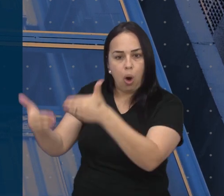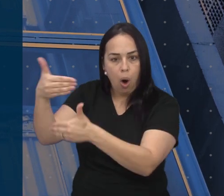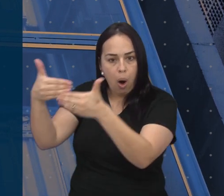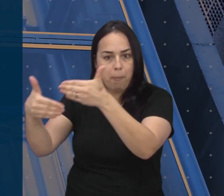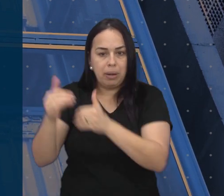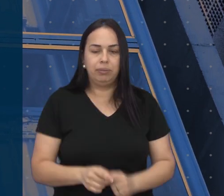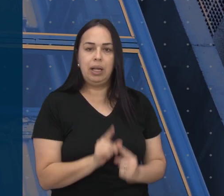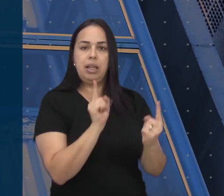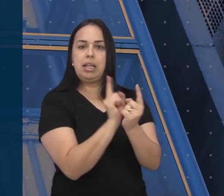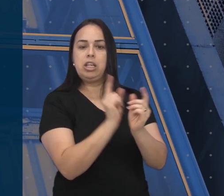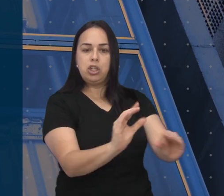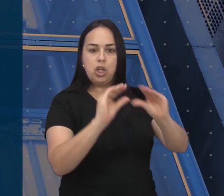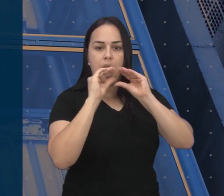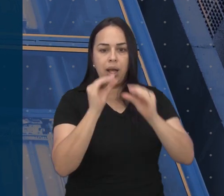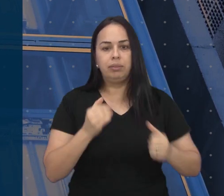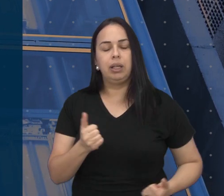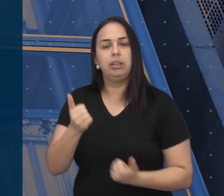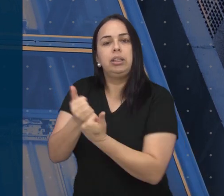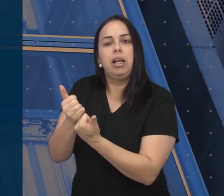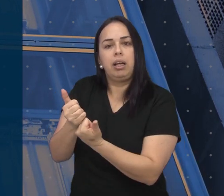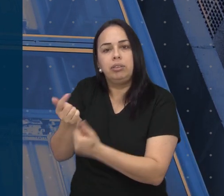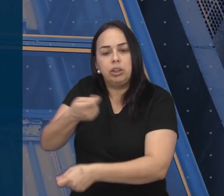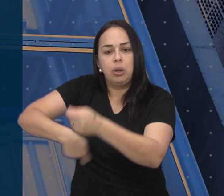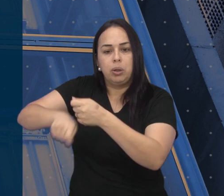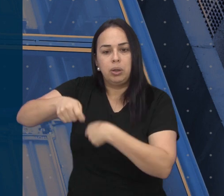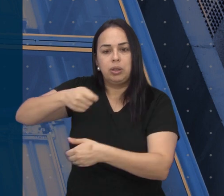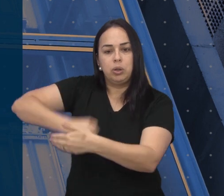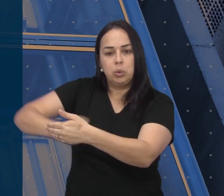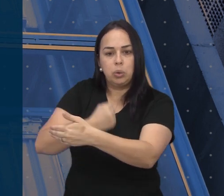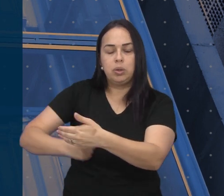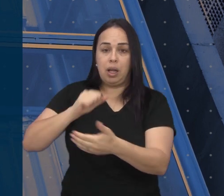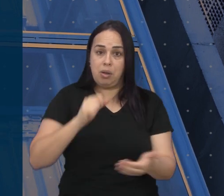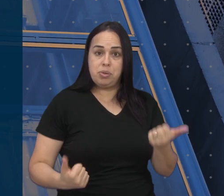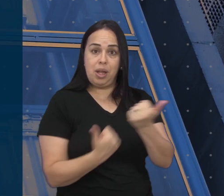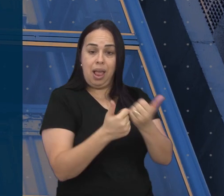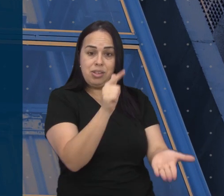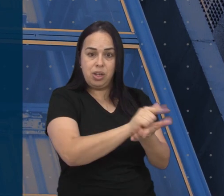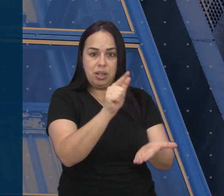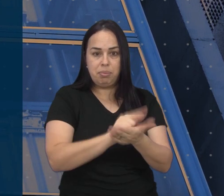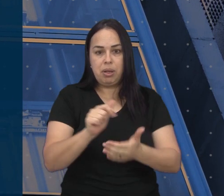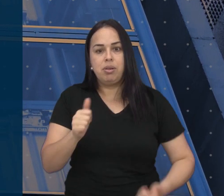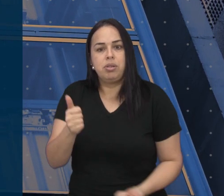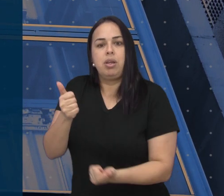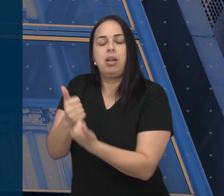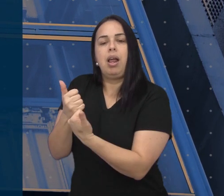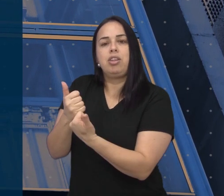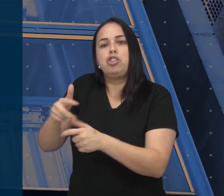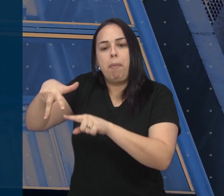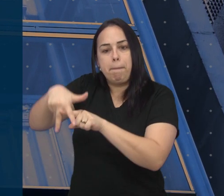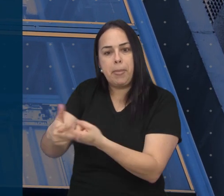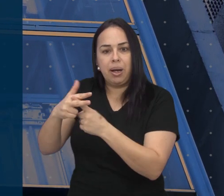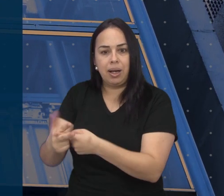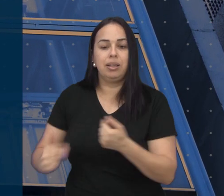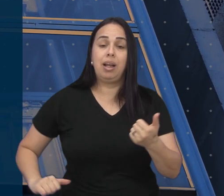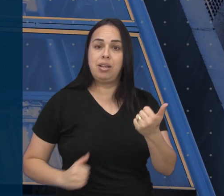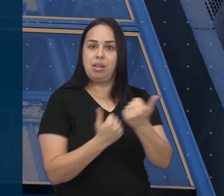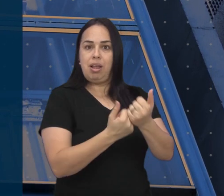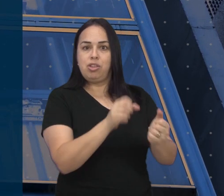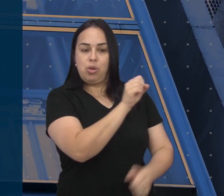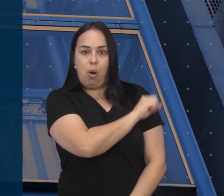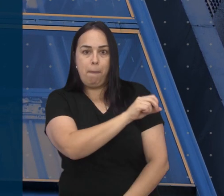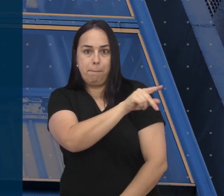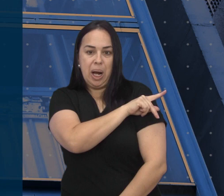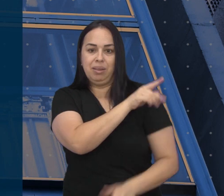obras, atendente de lanchonete, auxiliar de cozinha, auxiliar de limpeza, auxiliar de mecânica de máquinas, auxiliar de